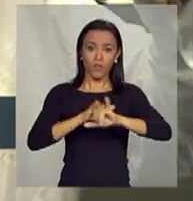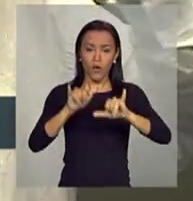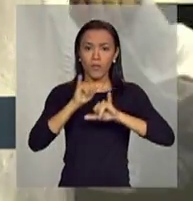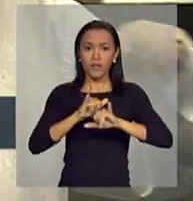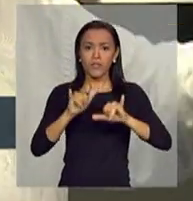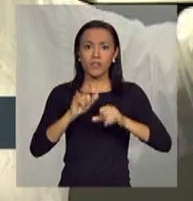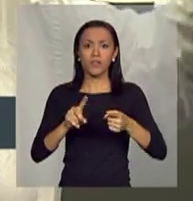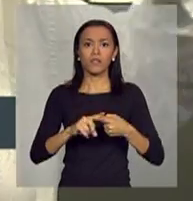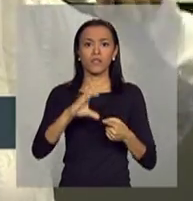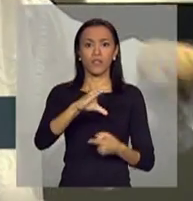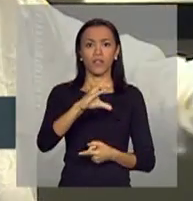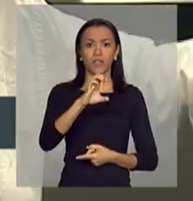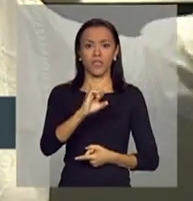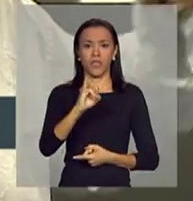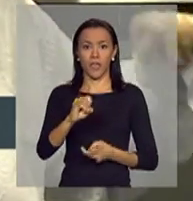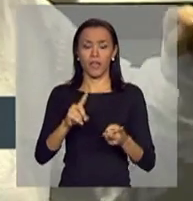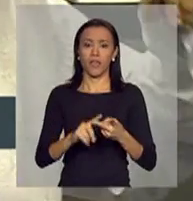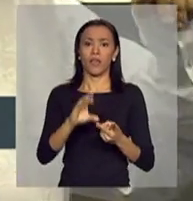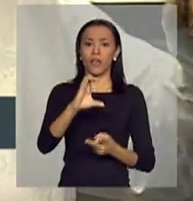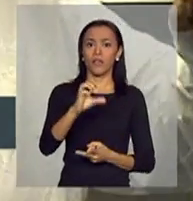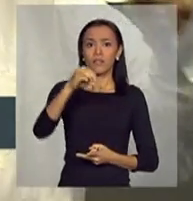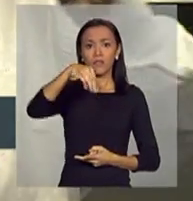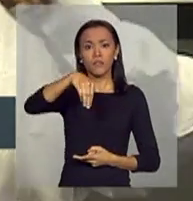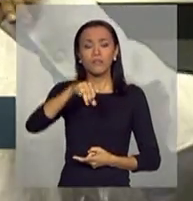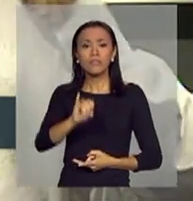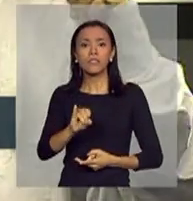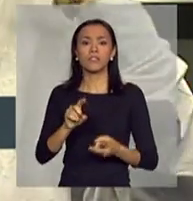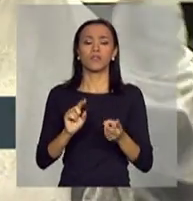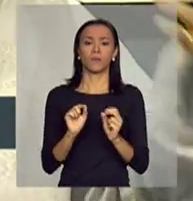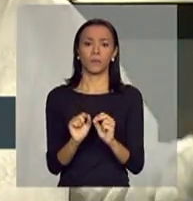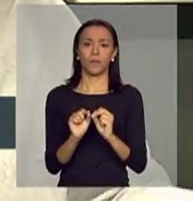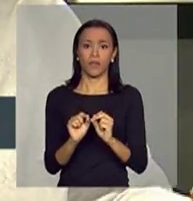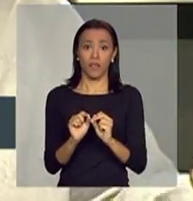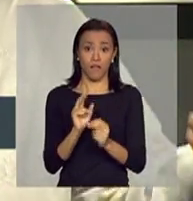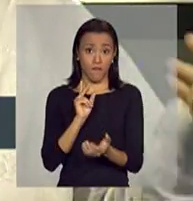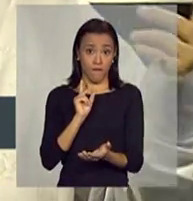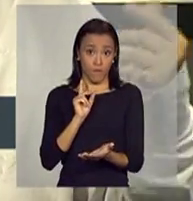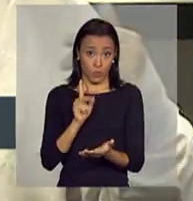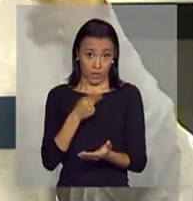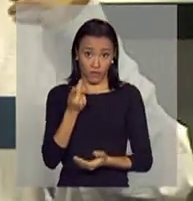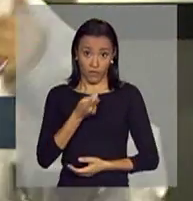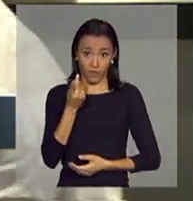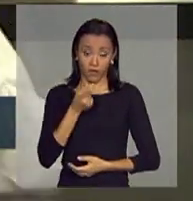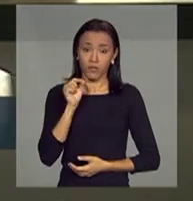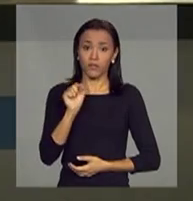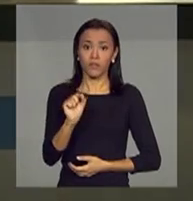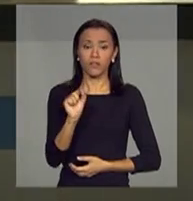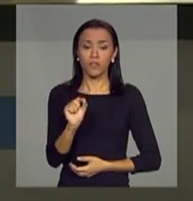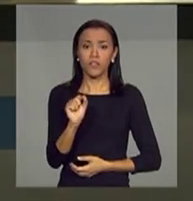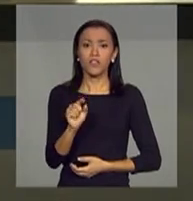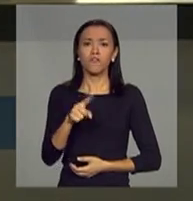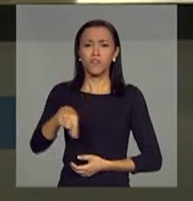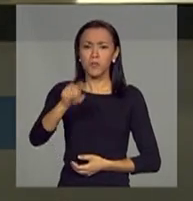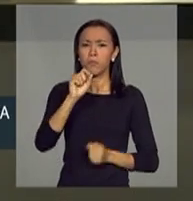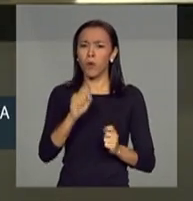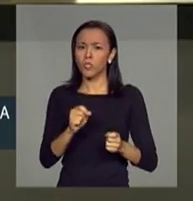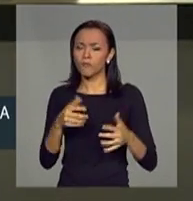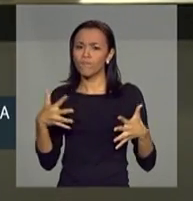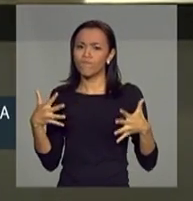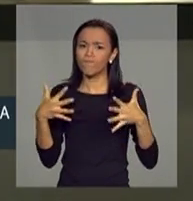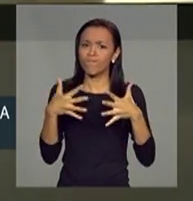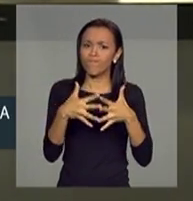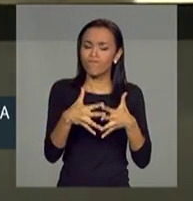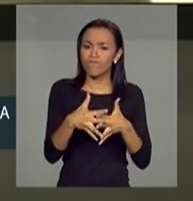CNMAR, CIE, SNI. Tá? Então, na verdade, você pode inferir que não é só